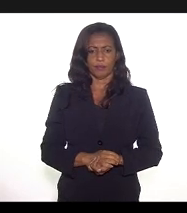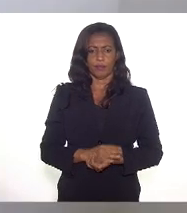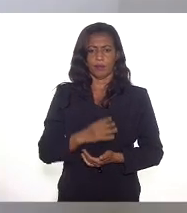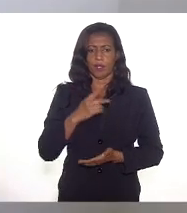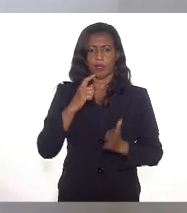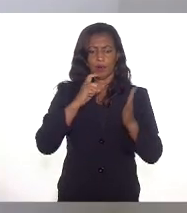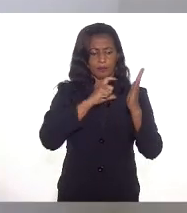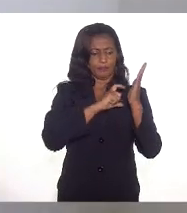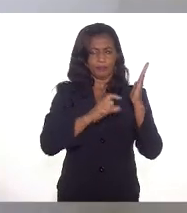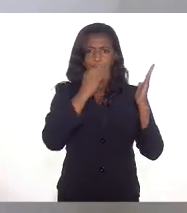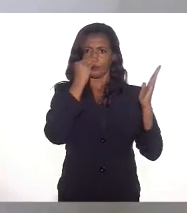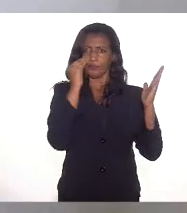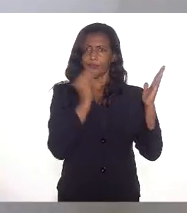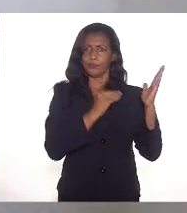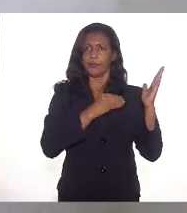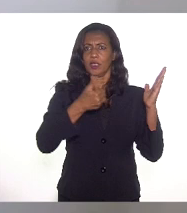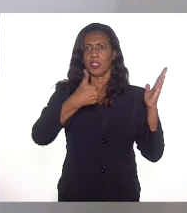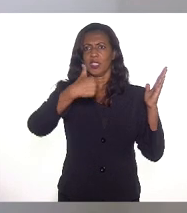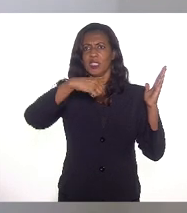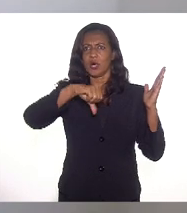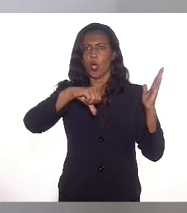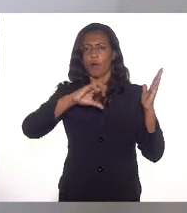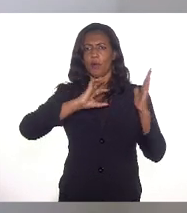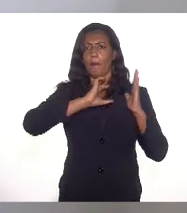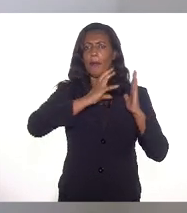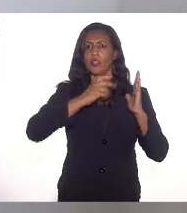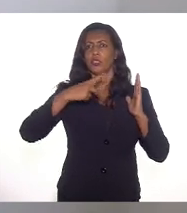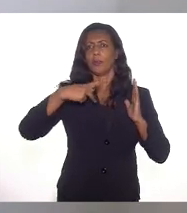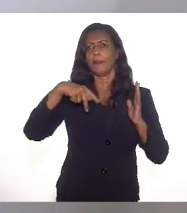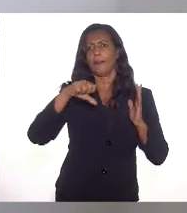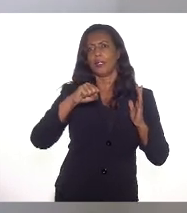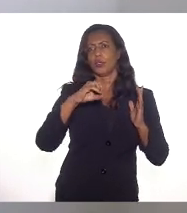rejeição da emenda 19 da bancada do PSOL. Vamos votar.